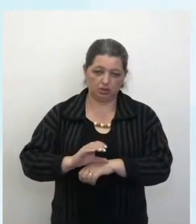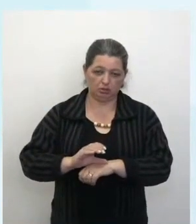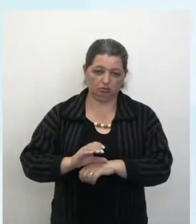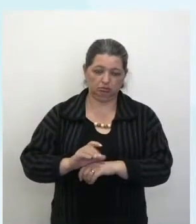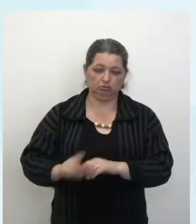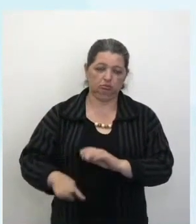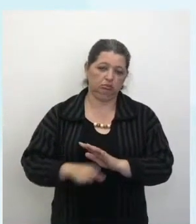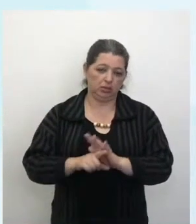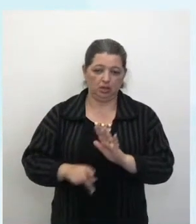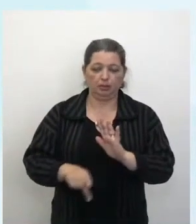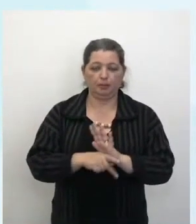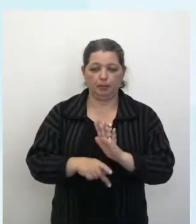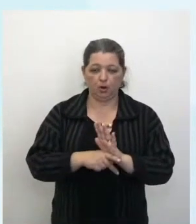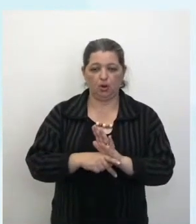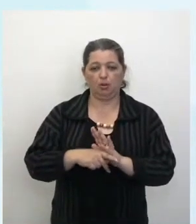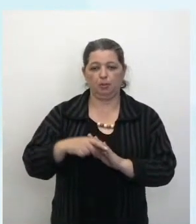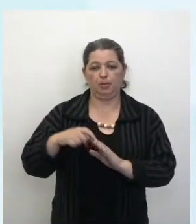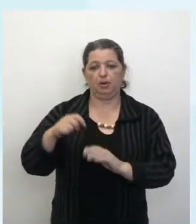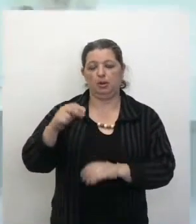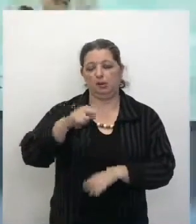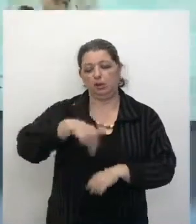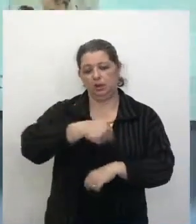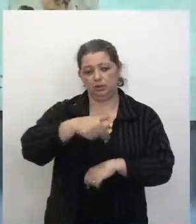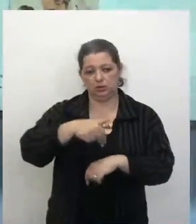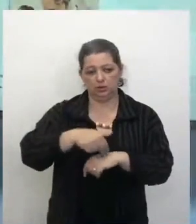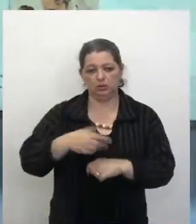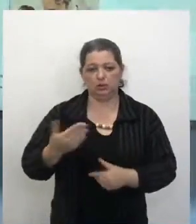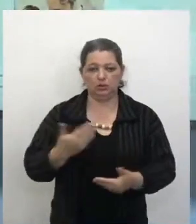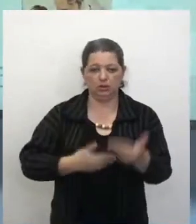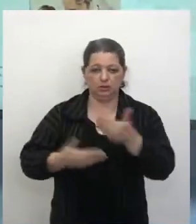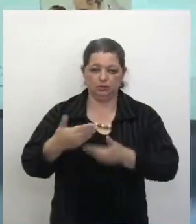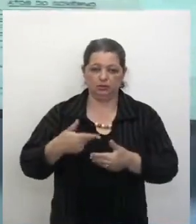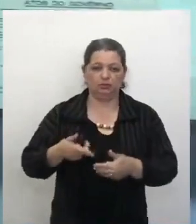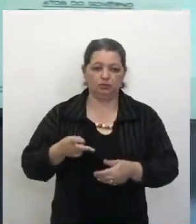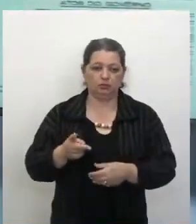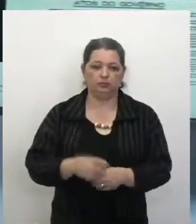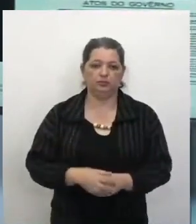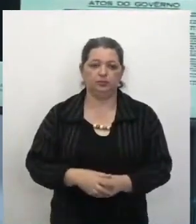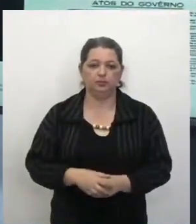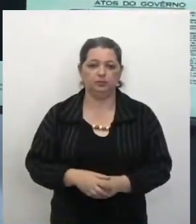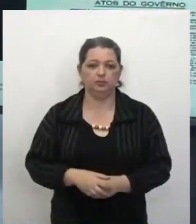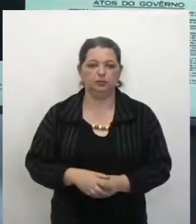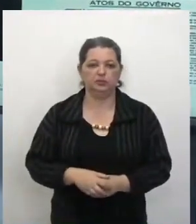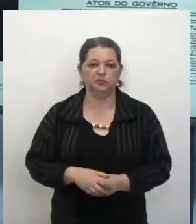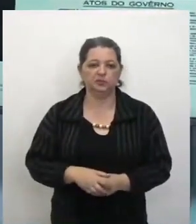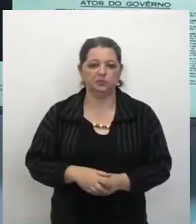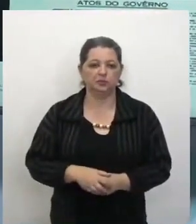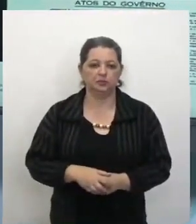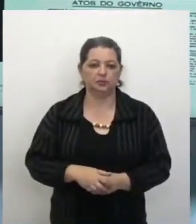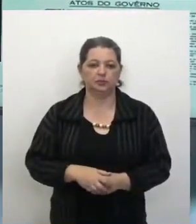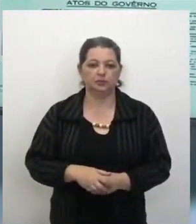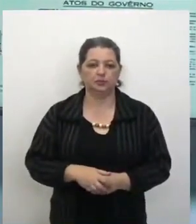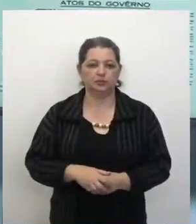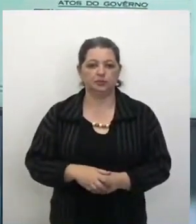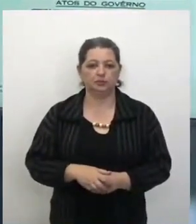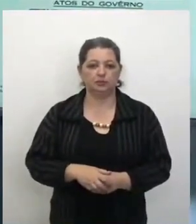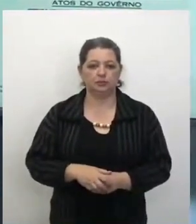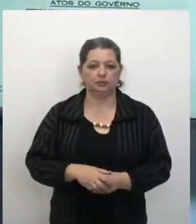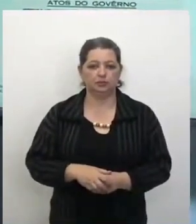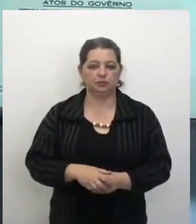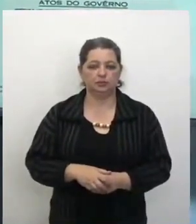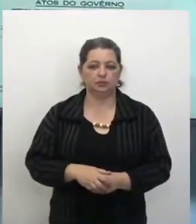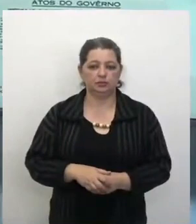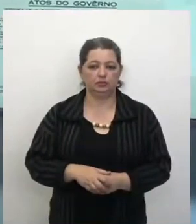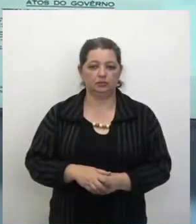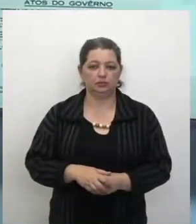populista nacionalista muito bem Vamo trocar o led Vamos para o próximo agora é é